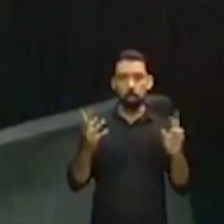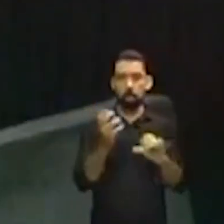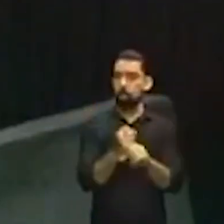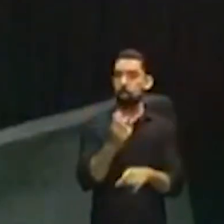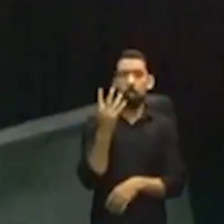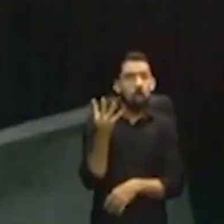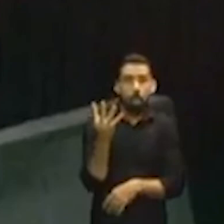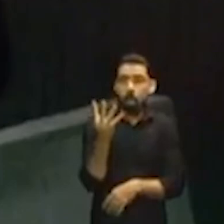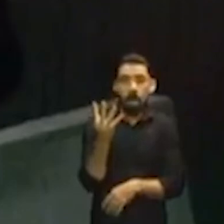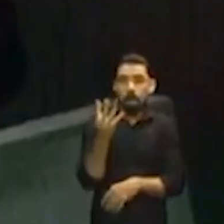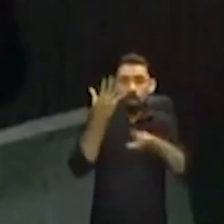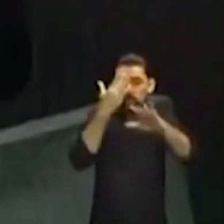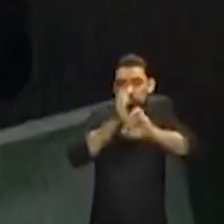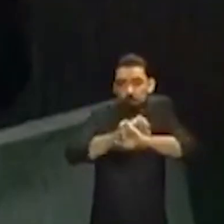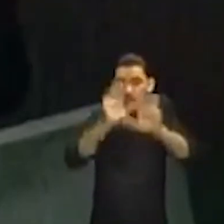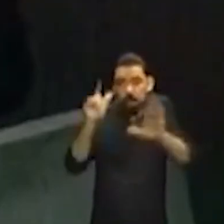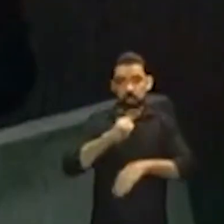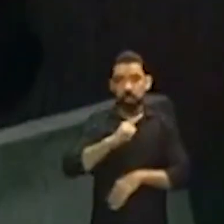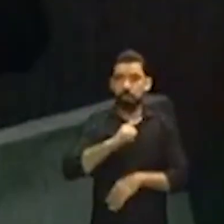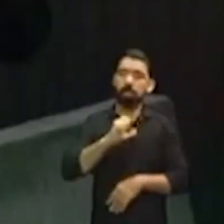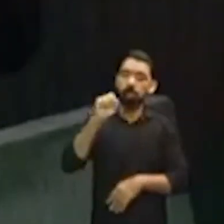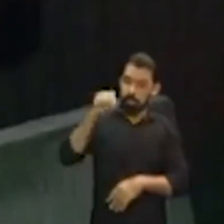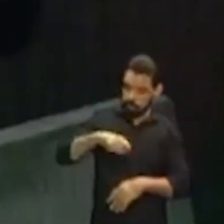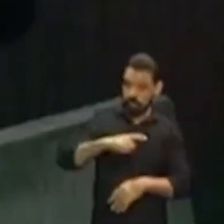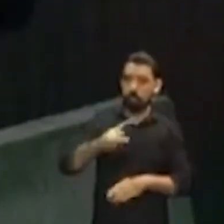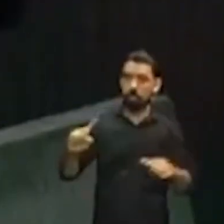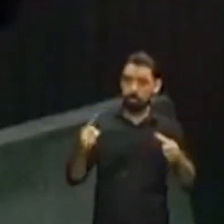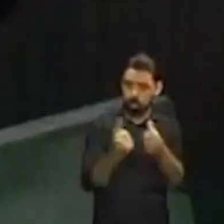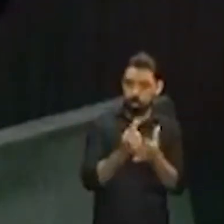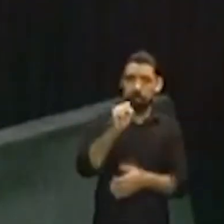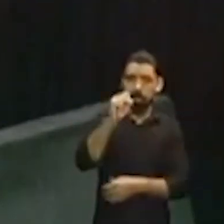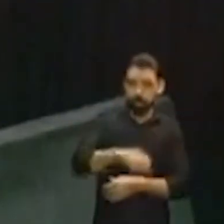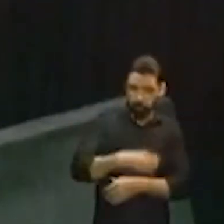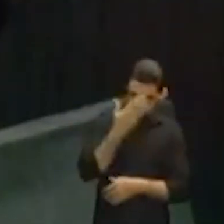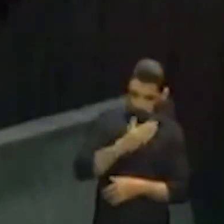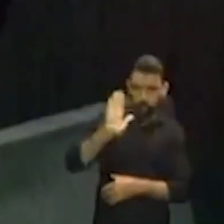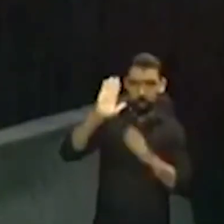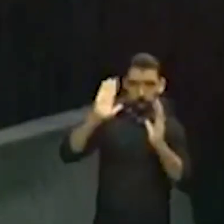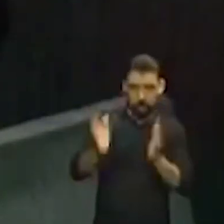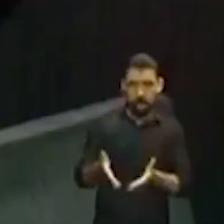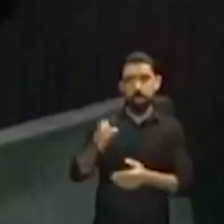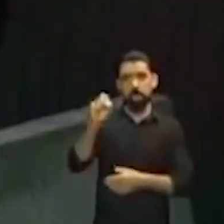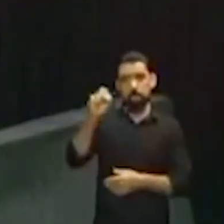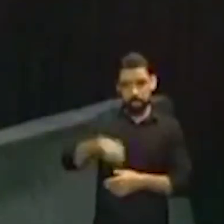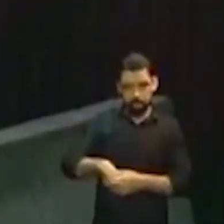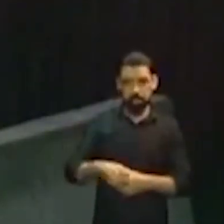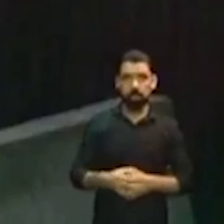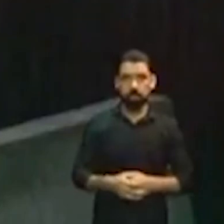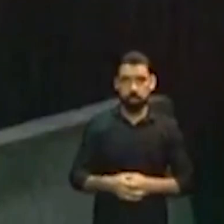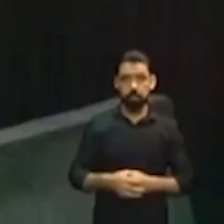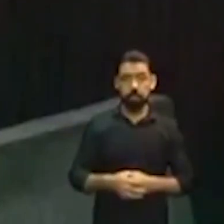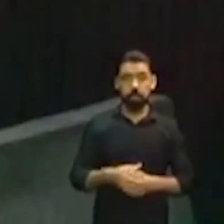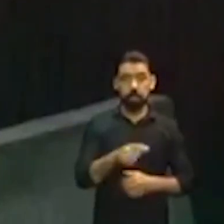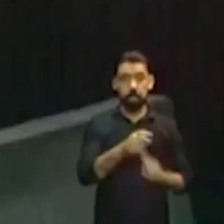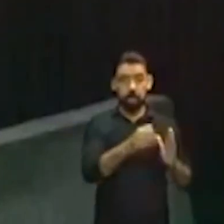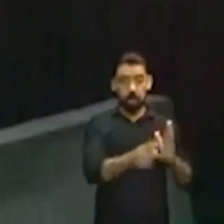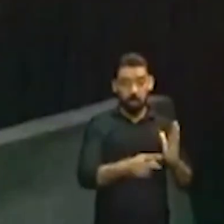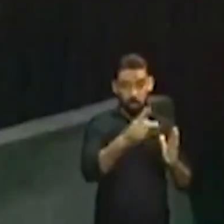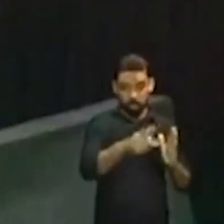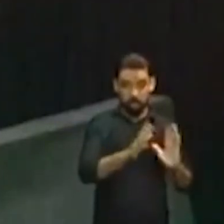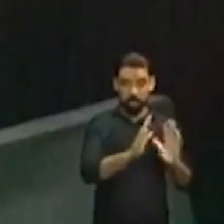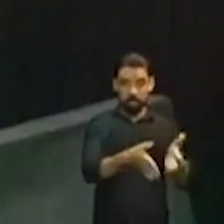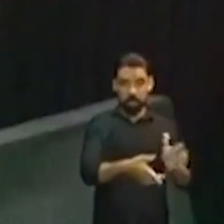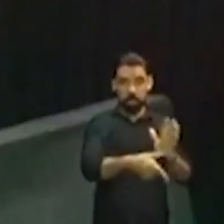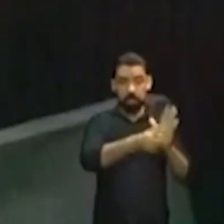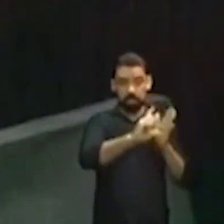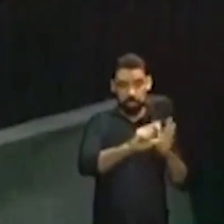2 e 2 são 4. Tem envolvimento, sim, está comprovado, sim. Foi, essa operação foi